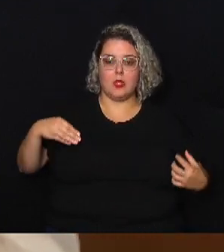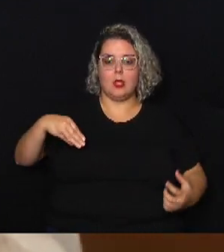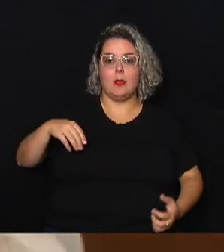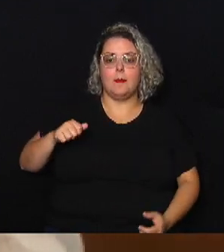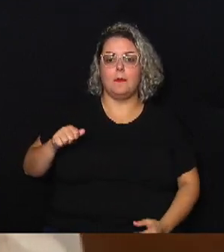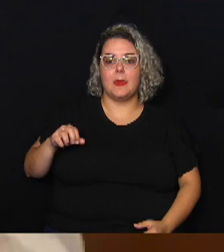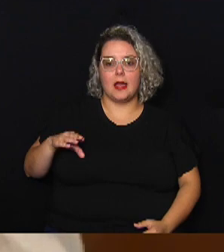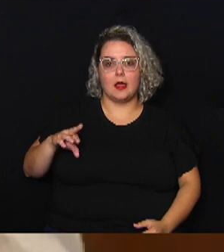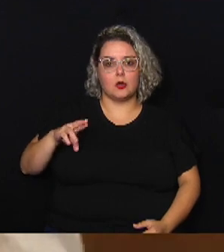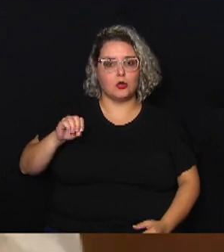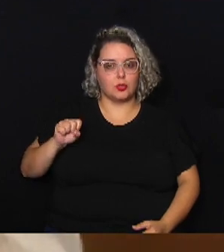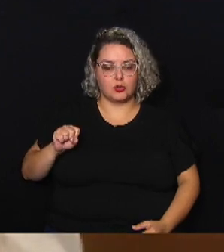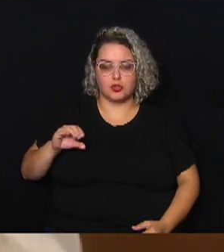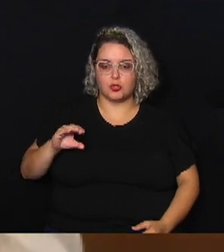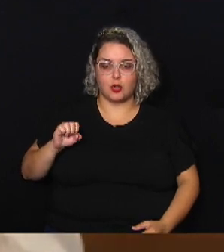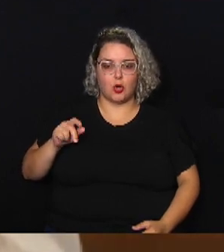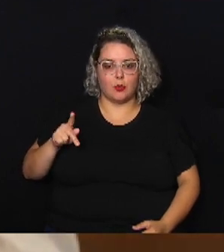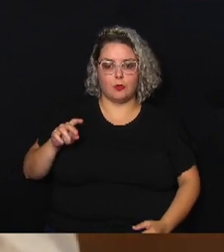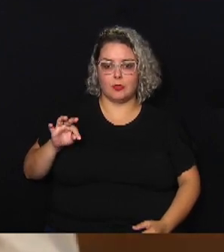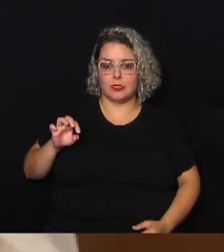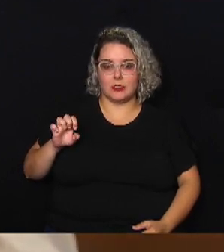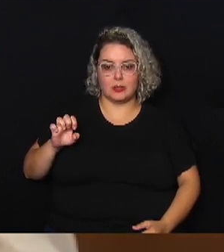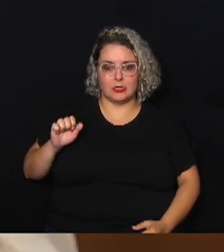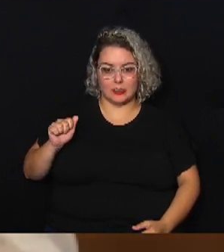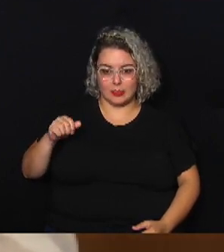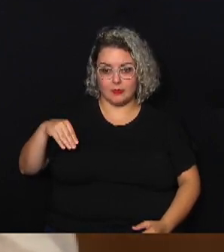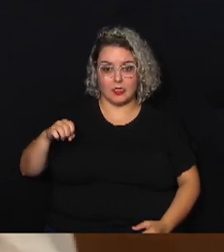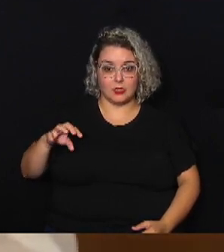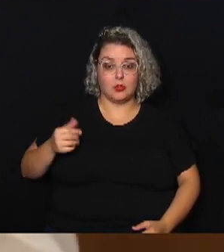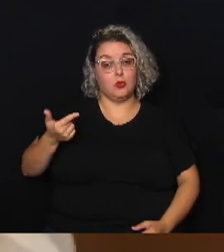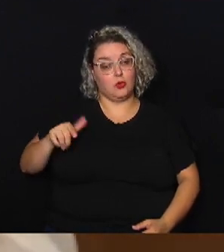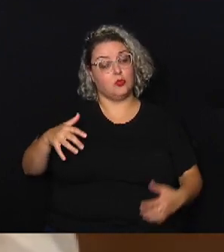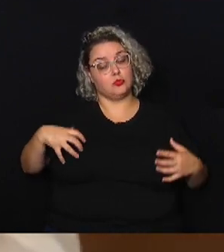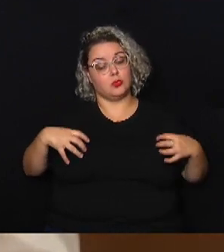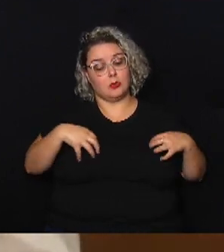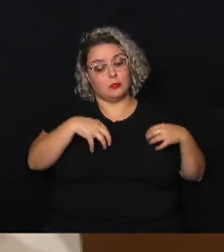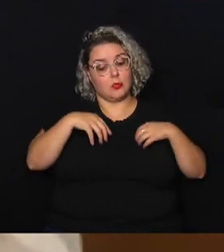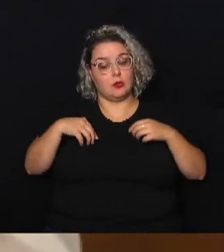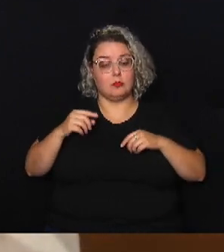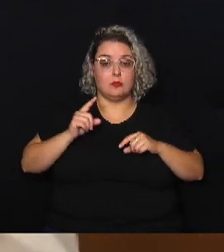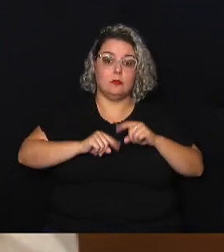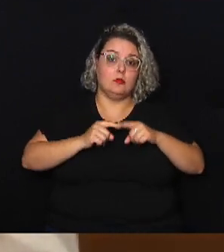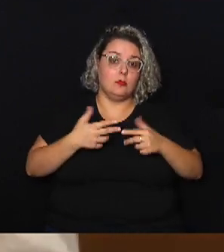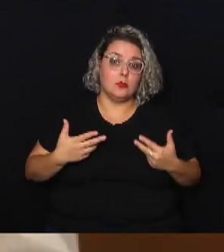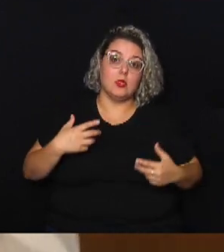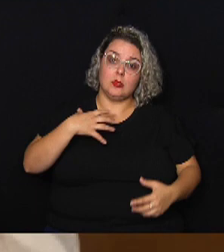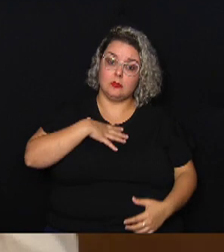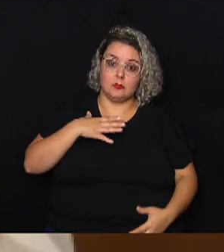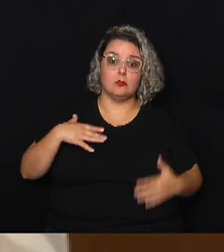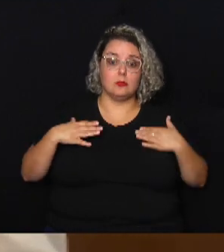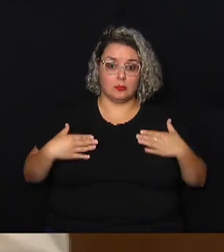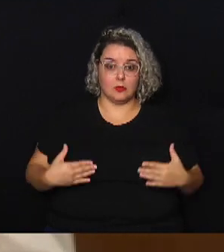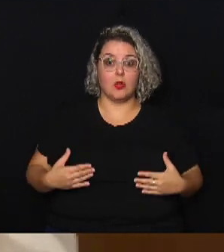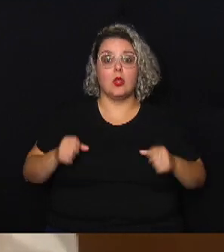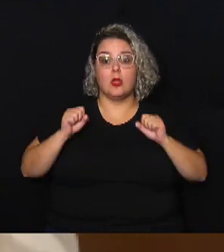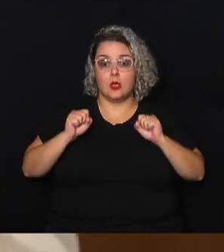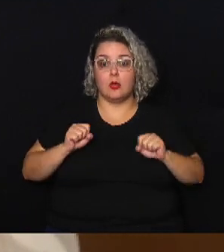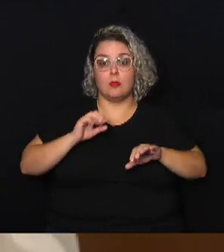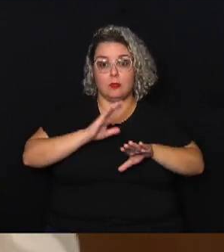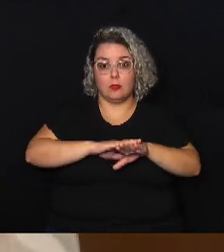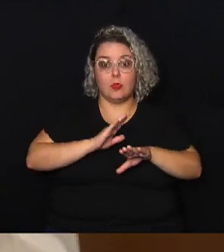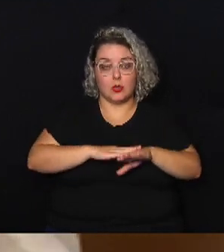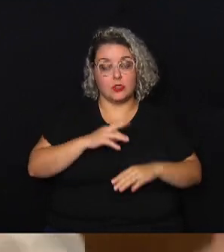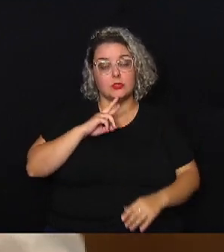macroscopicamente, você pode ter pequenos resíduos que continuam lá. Então, algum material estranho você vai ter ao corpo e o seu corpo pode reagir a